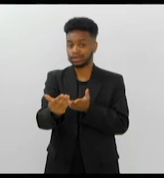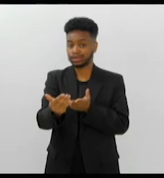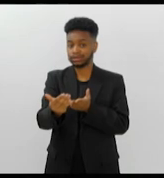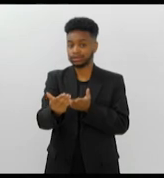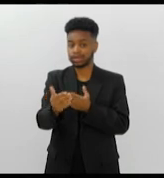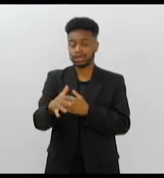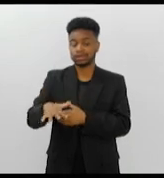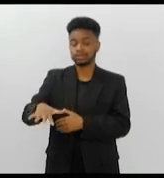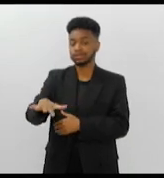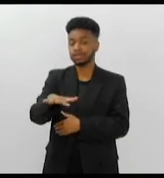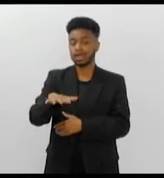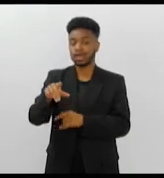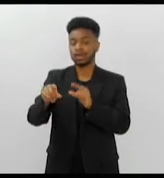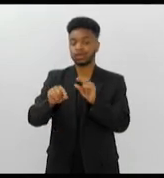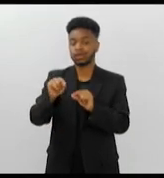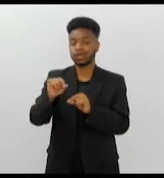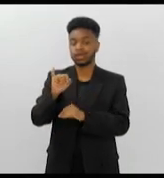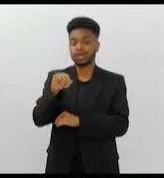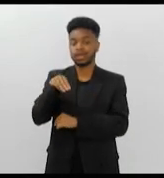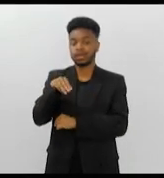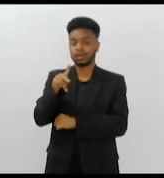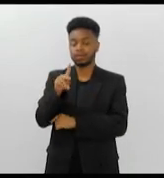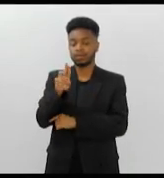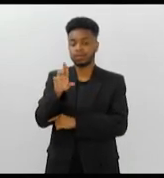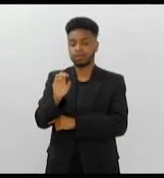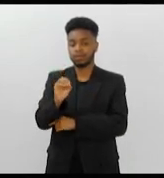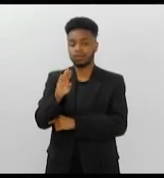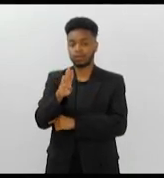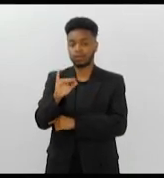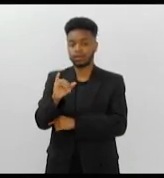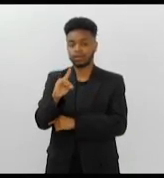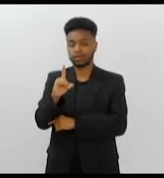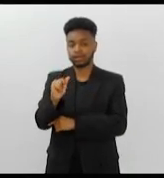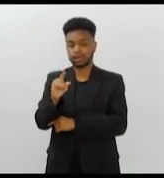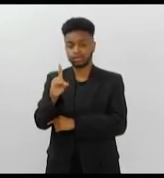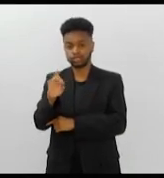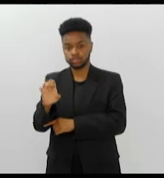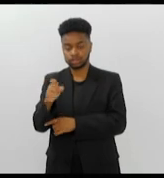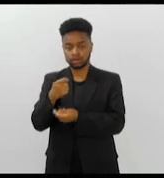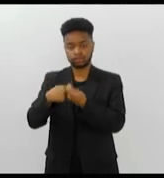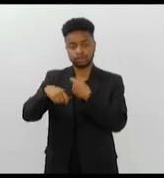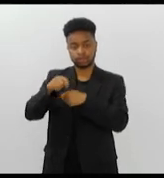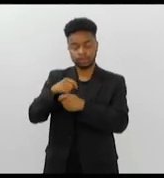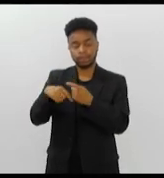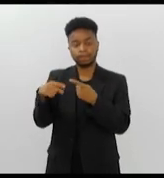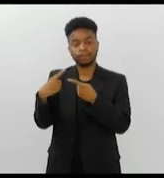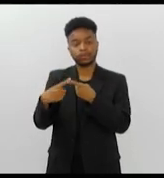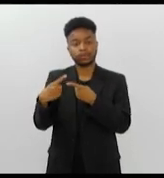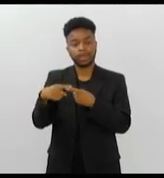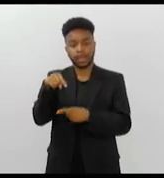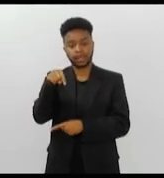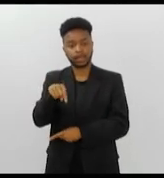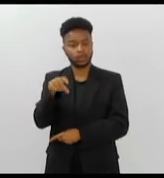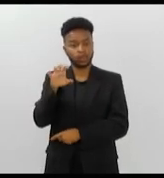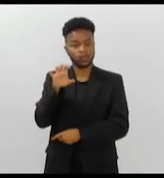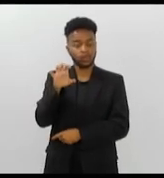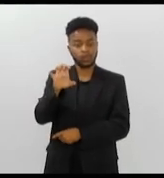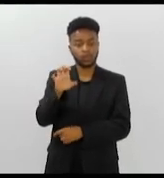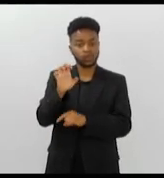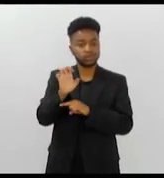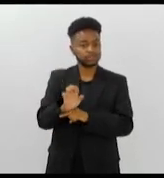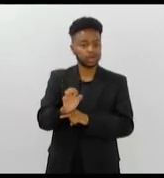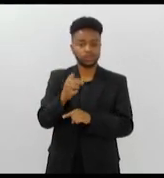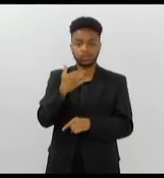improbidade administrativa visto que o estado não pode abrir mão